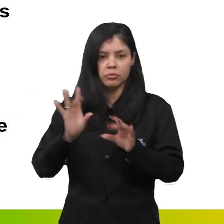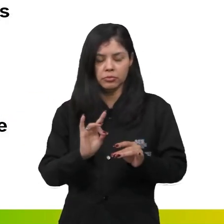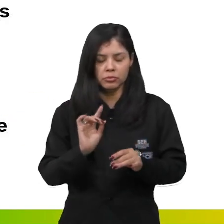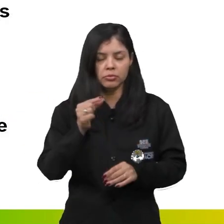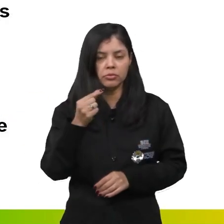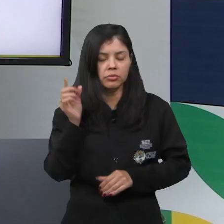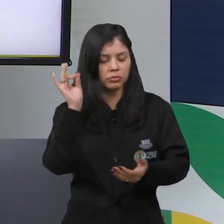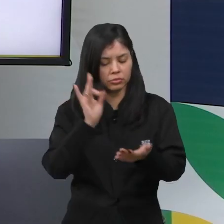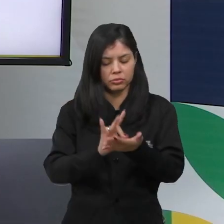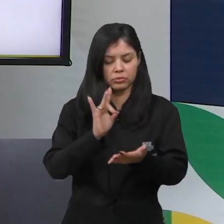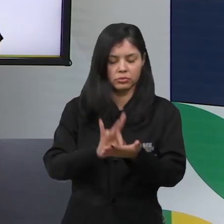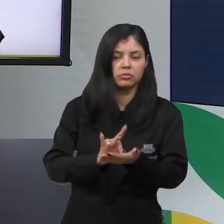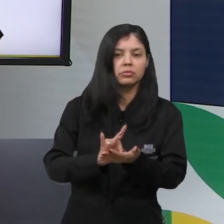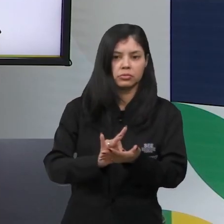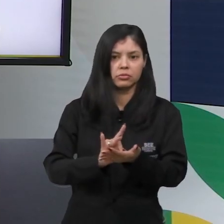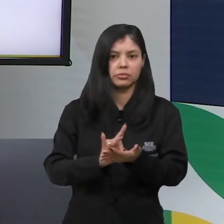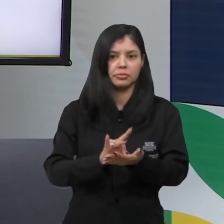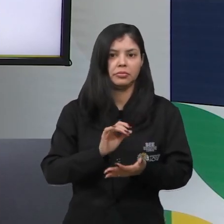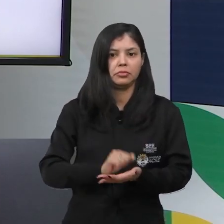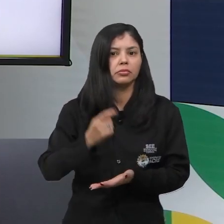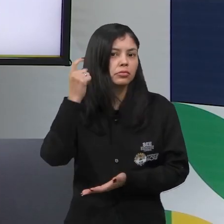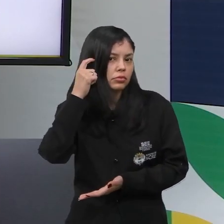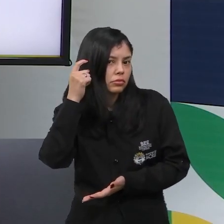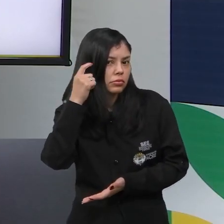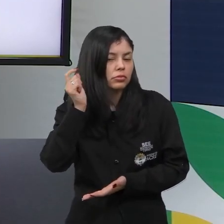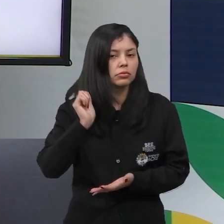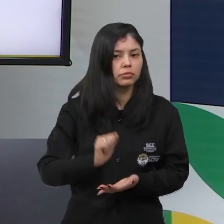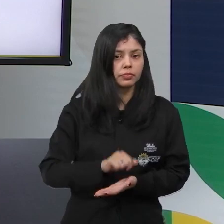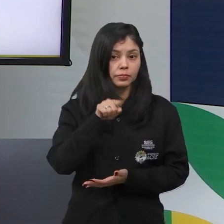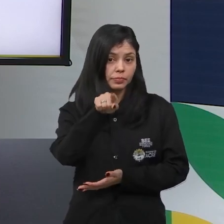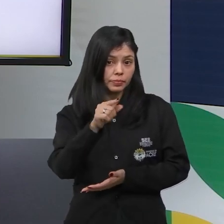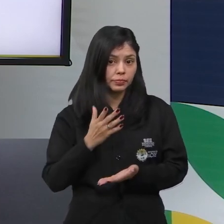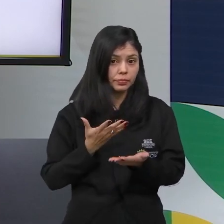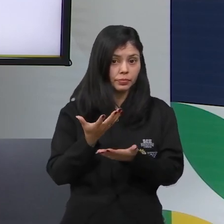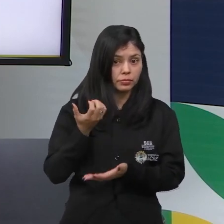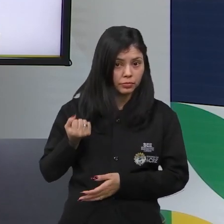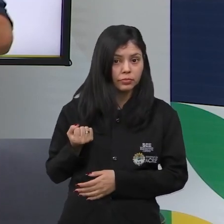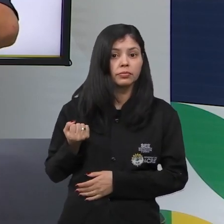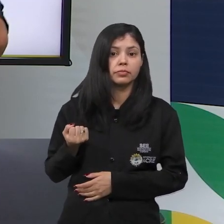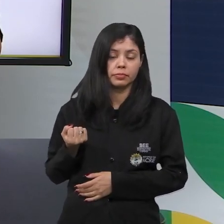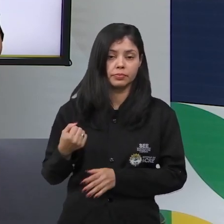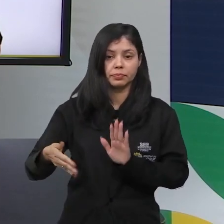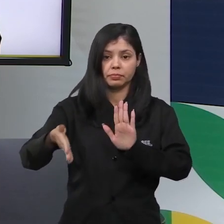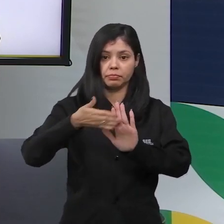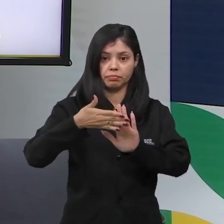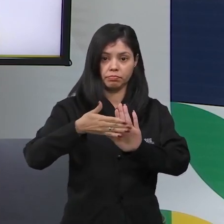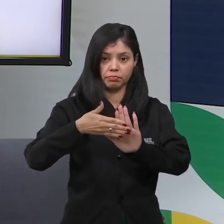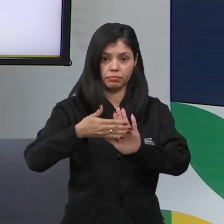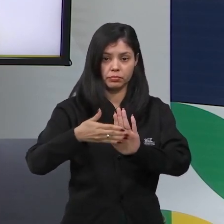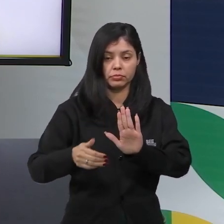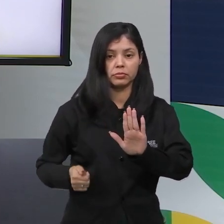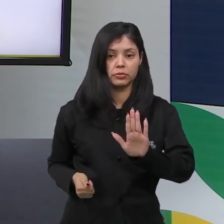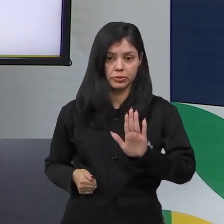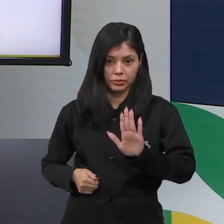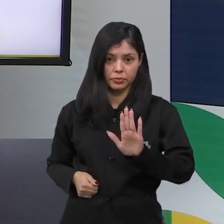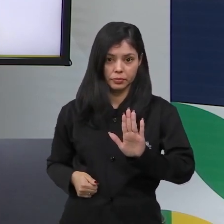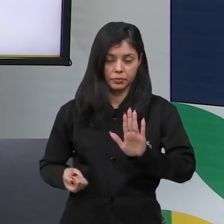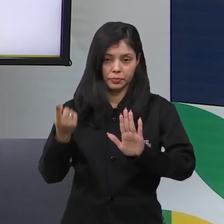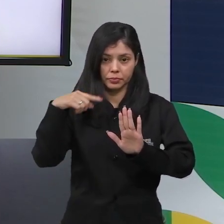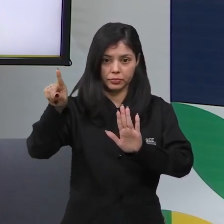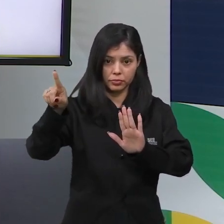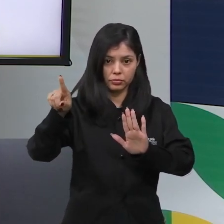para a nossa realidade. Imagina que você recebe uma proposta para